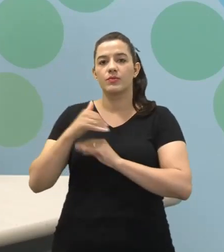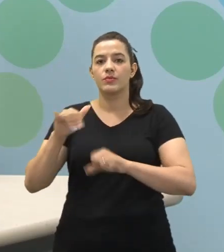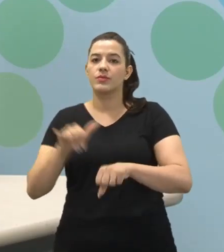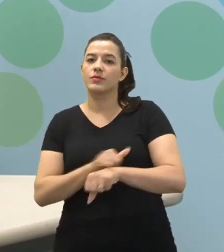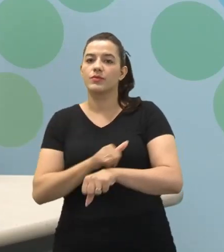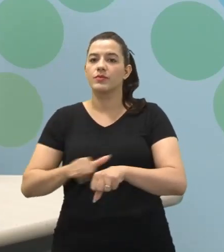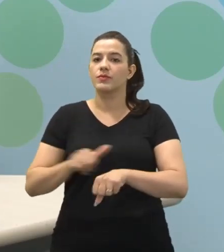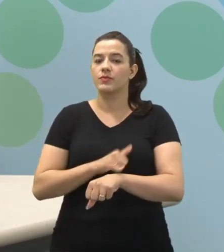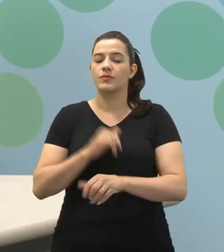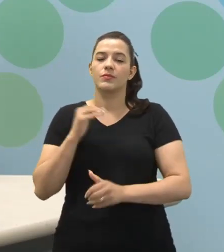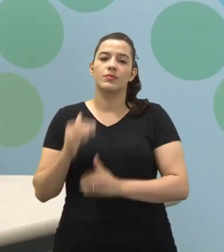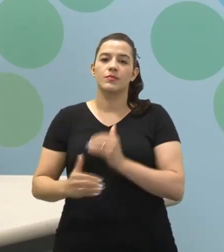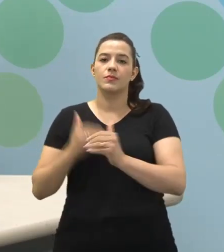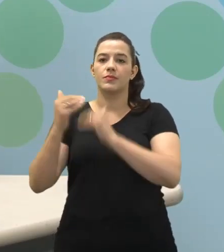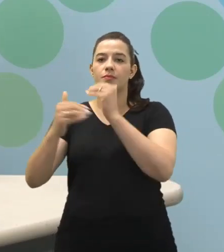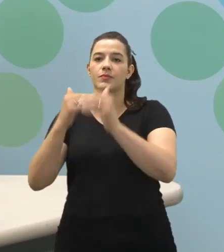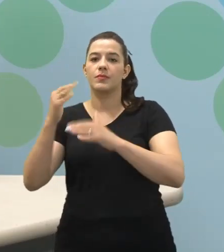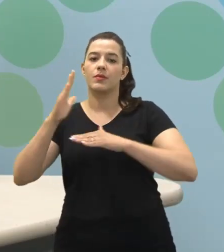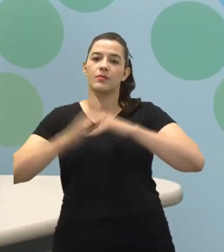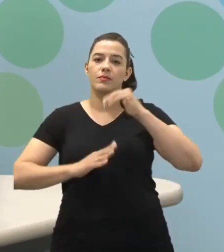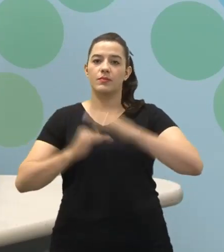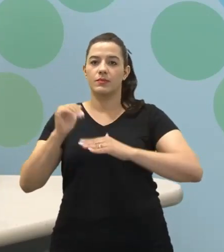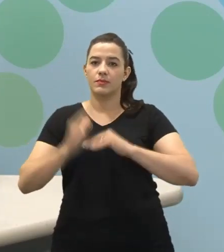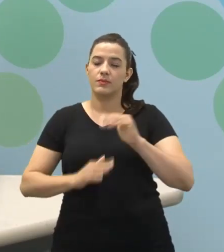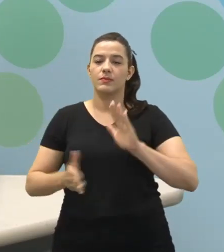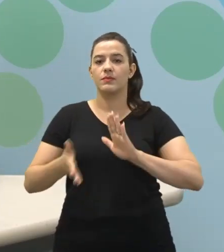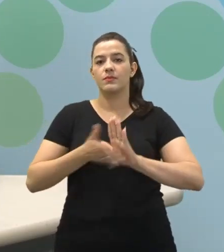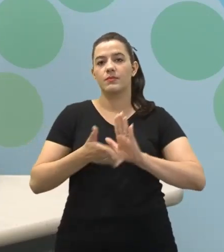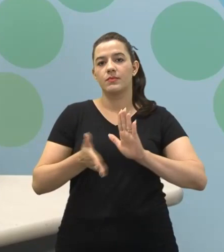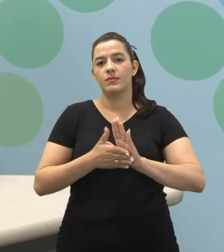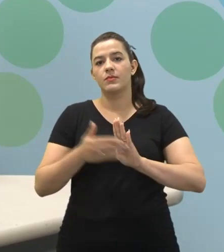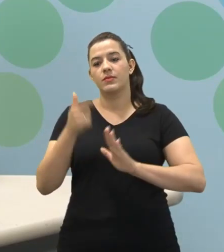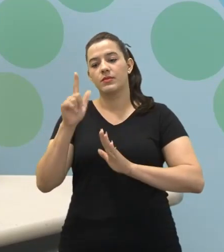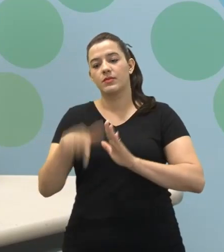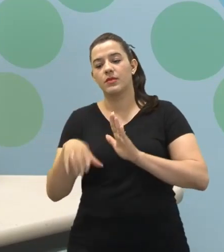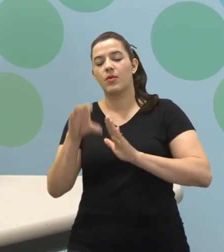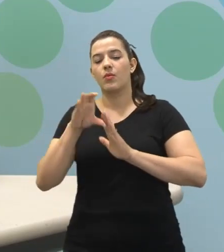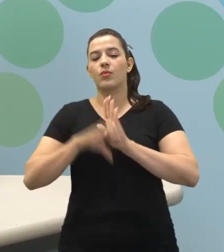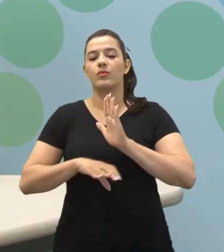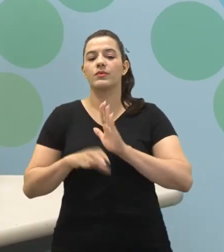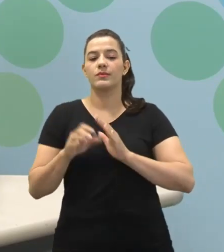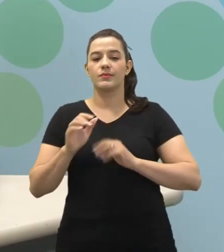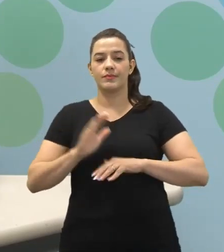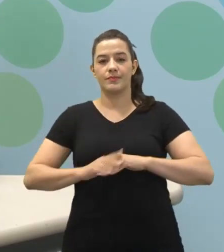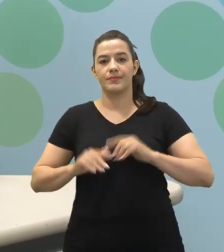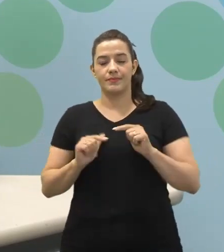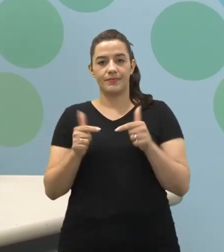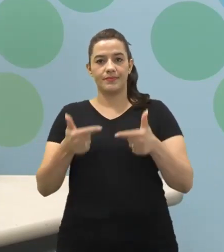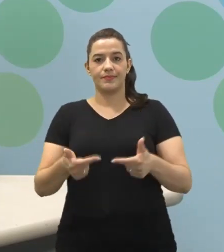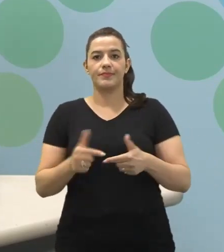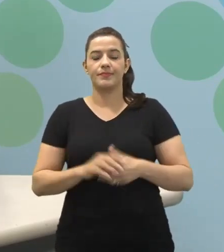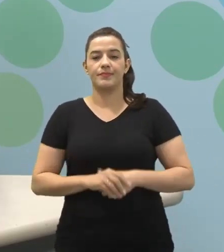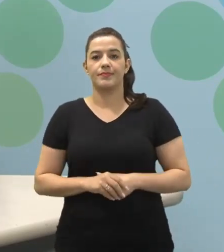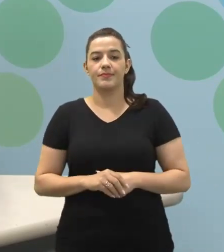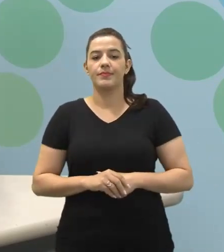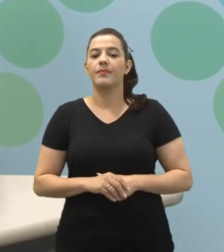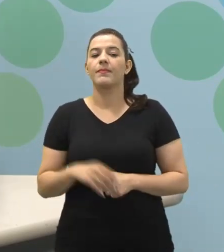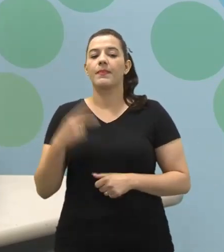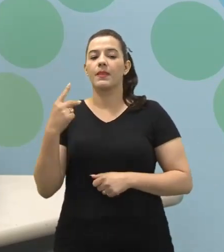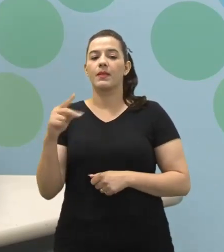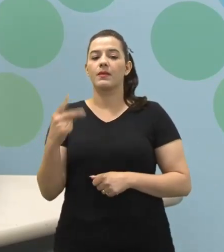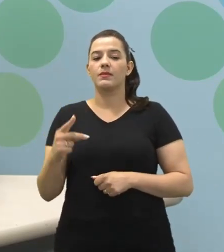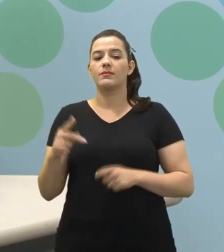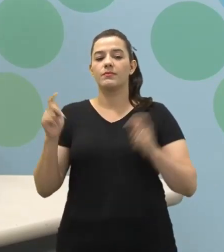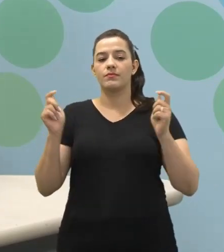para o desenvolvimento das habilidades proposta pelo pelo nosso currículo que é o currículo em ação dessa forma